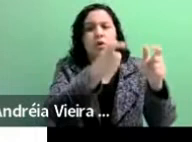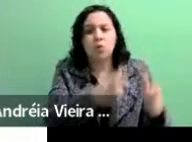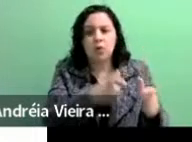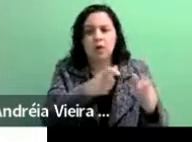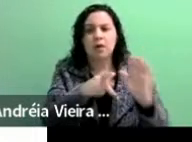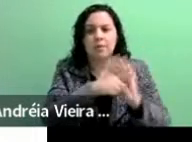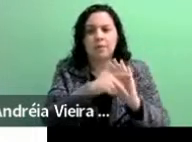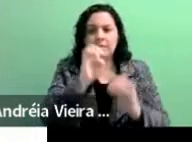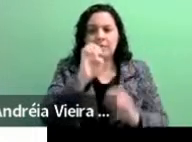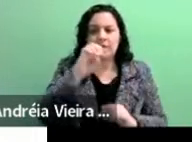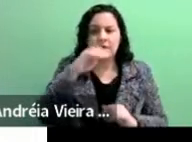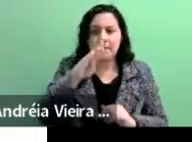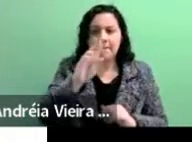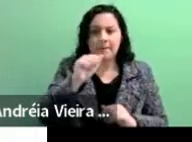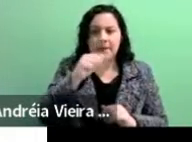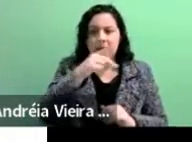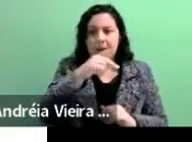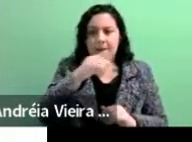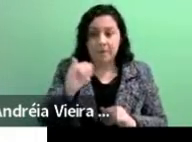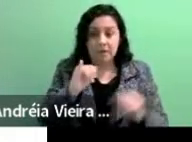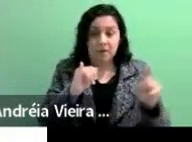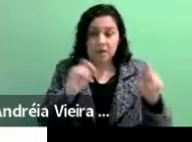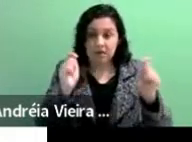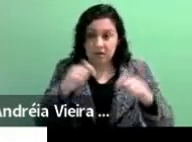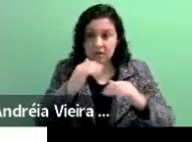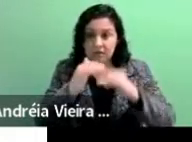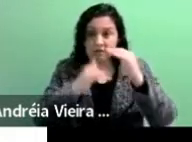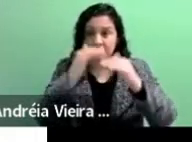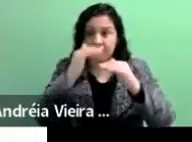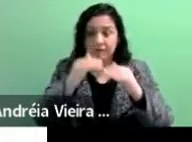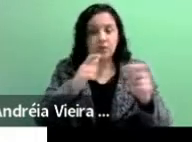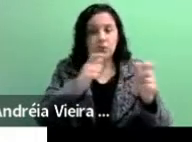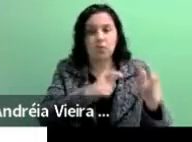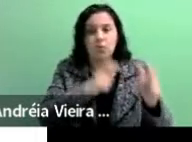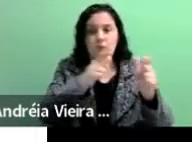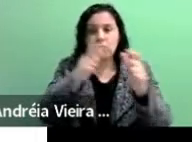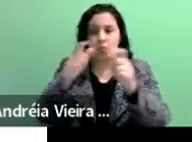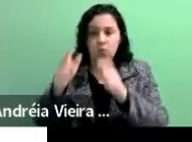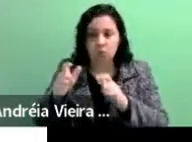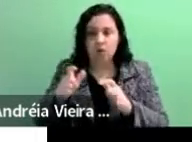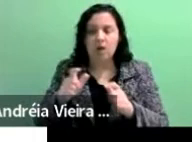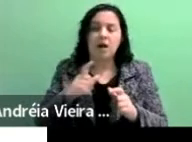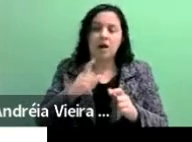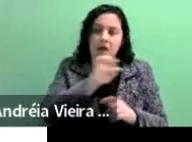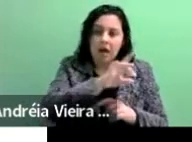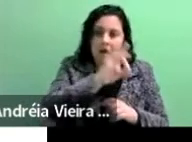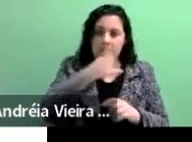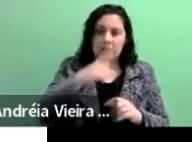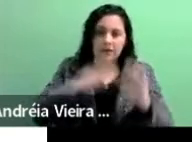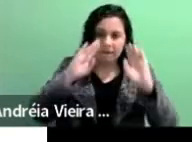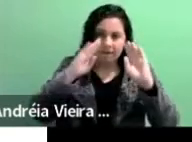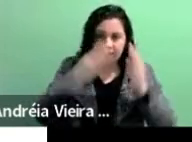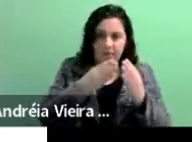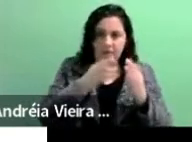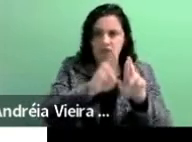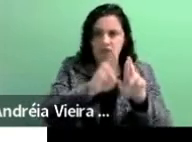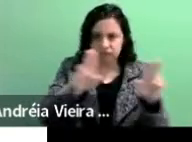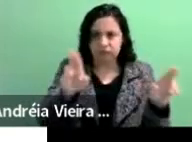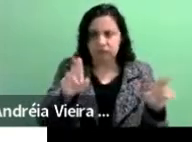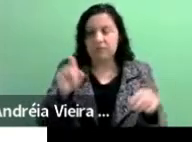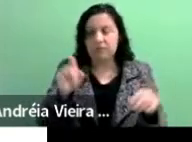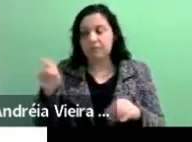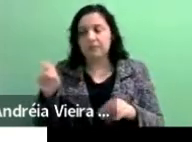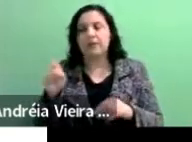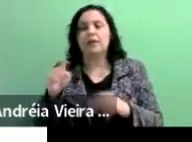aquela tecnologia, que as nossas unidades elas têm, cada uma tem um foco específico. Então, o empresário procura entrar lá no site da